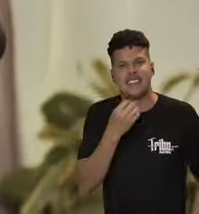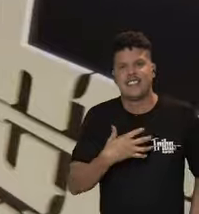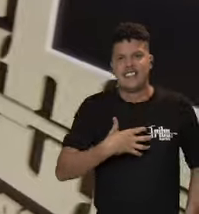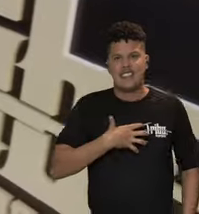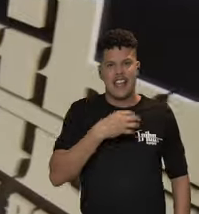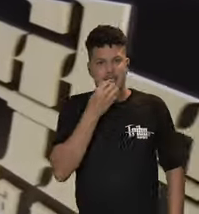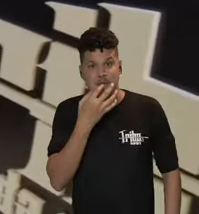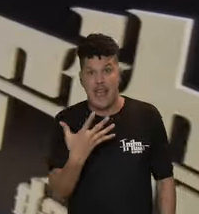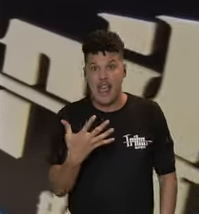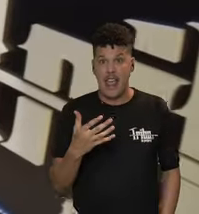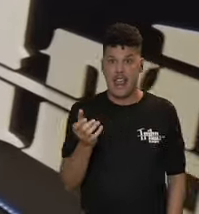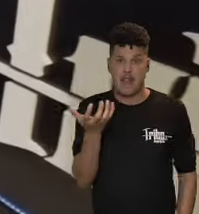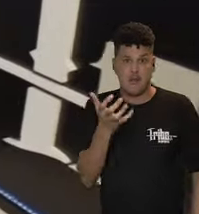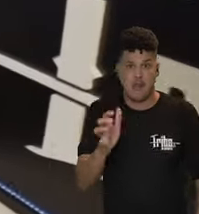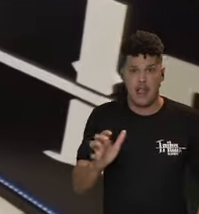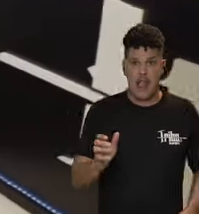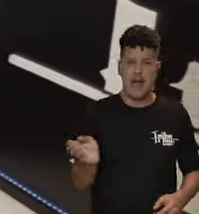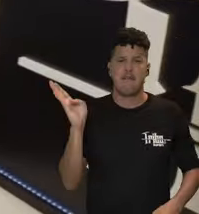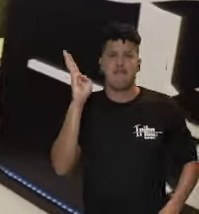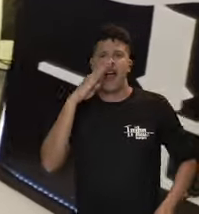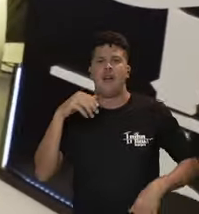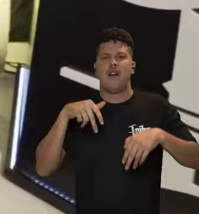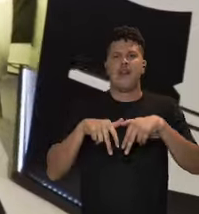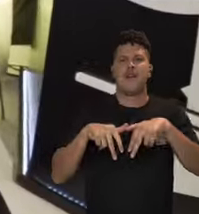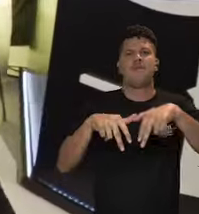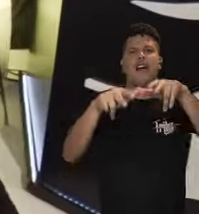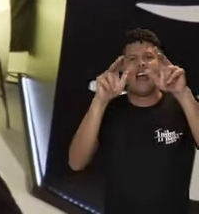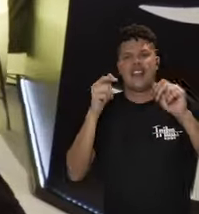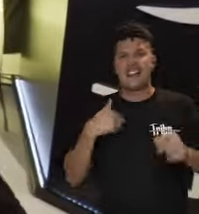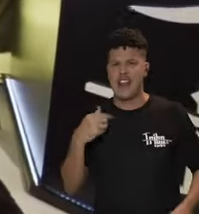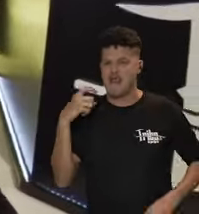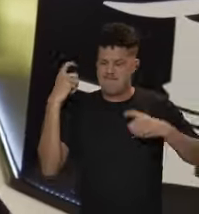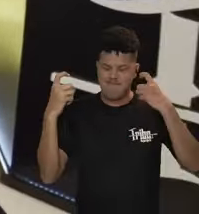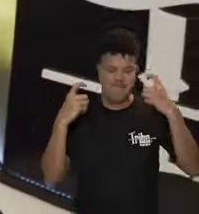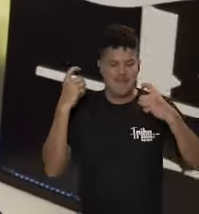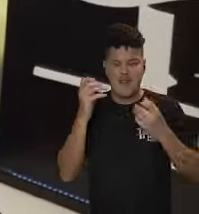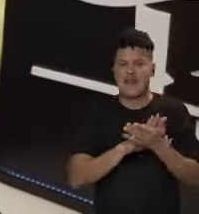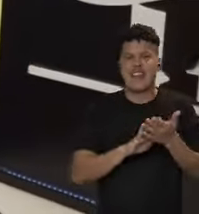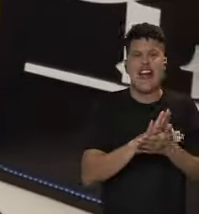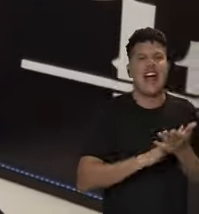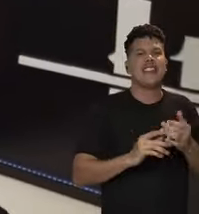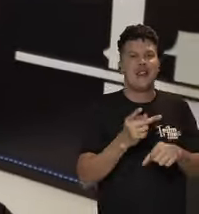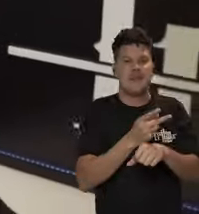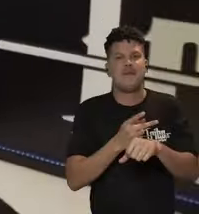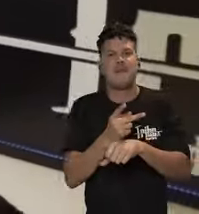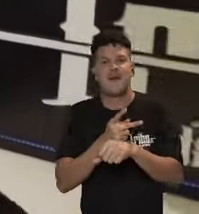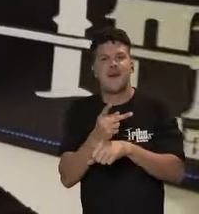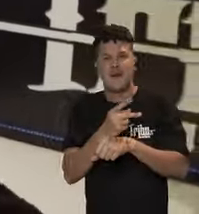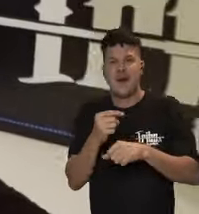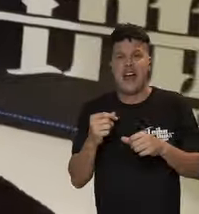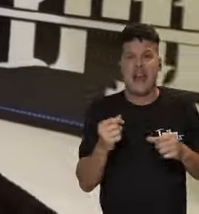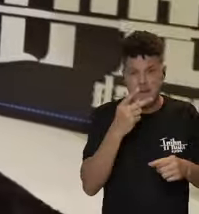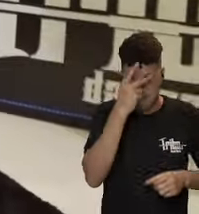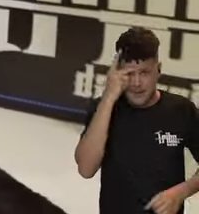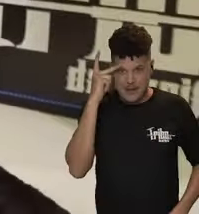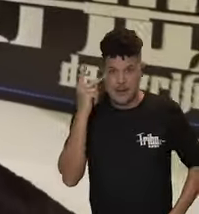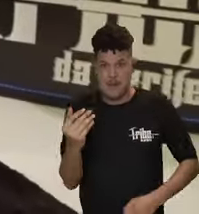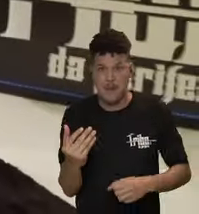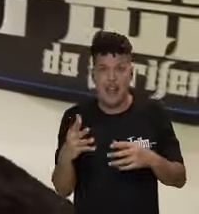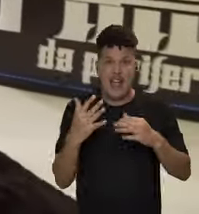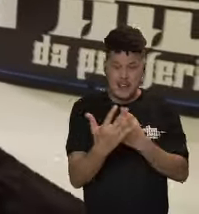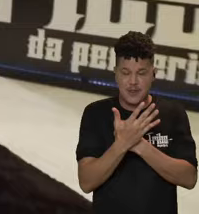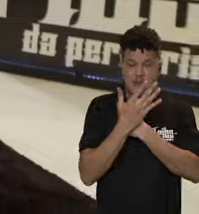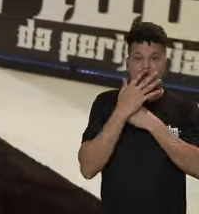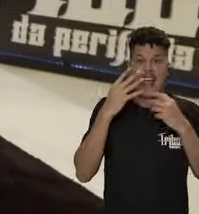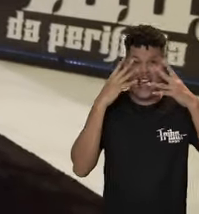acompanhada. Não quer ninguém, não liga mais pra nada, não. Procura alguém pra enxugar suas lágrimas.